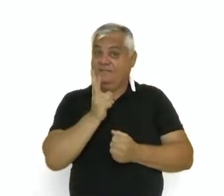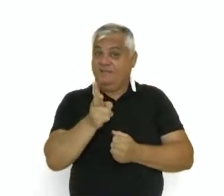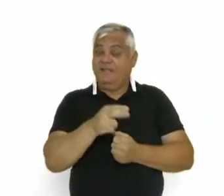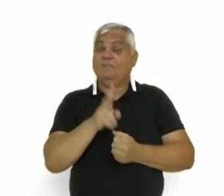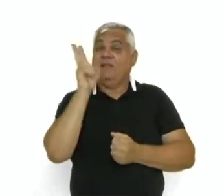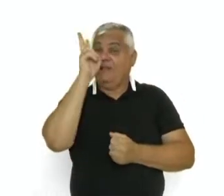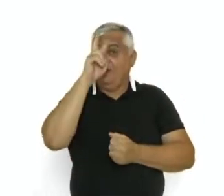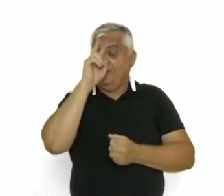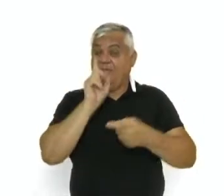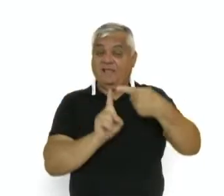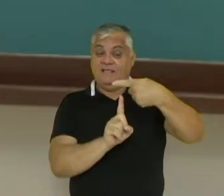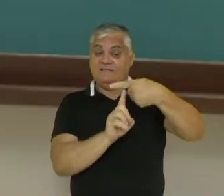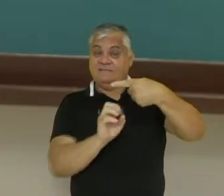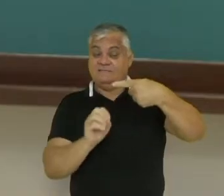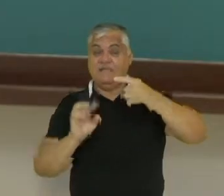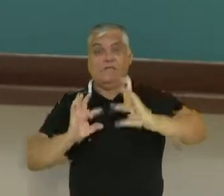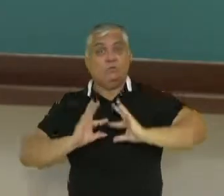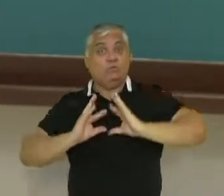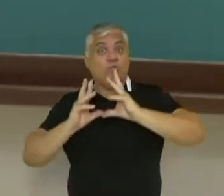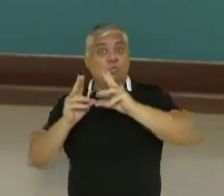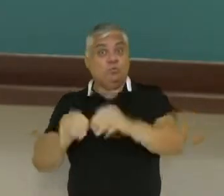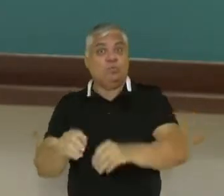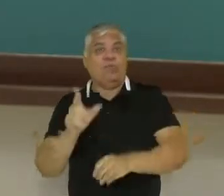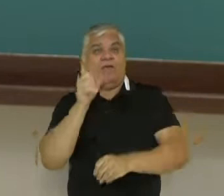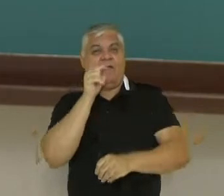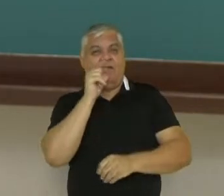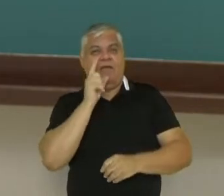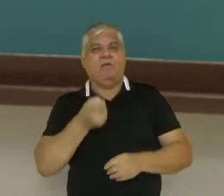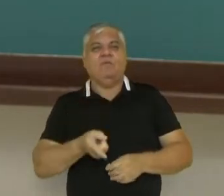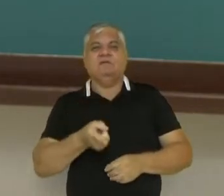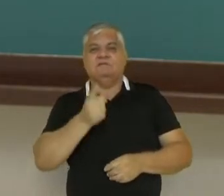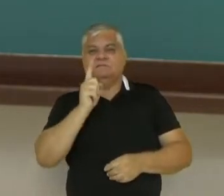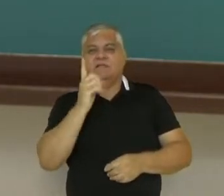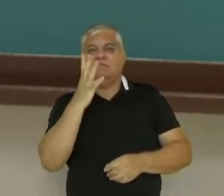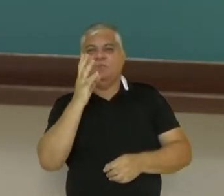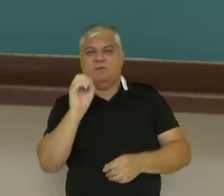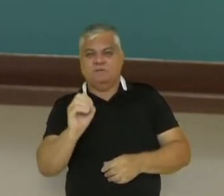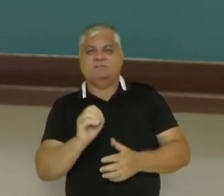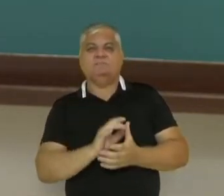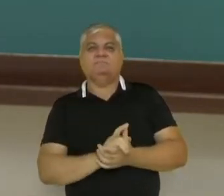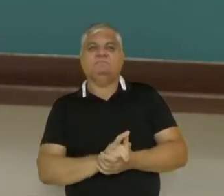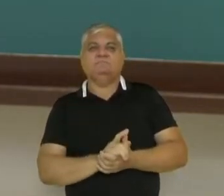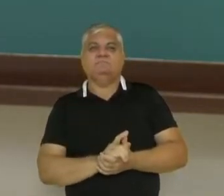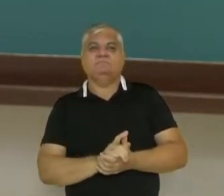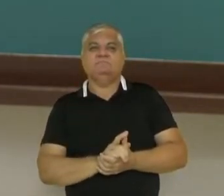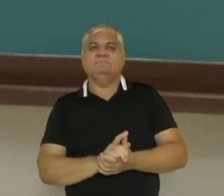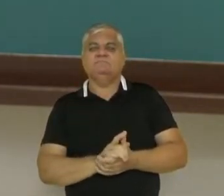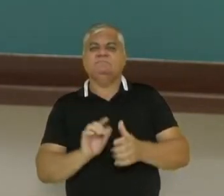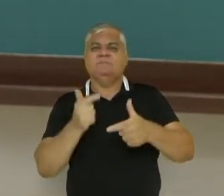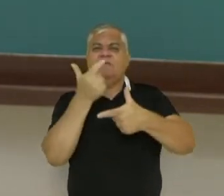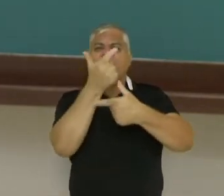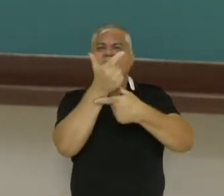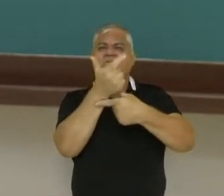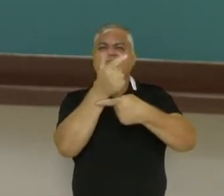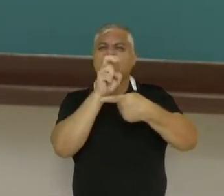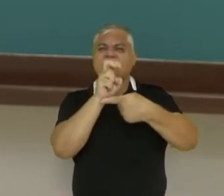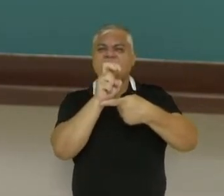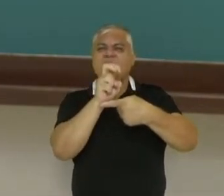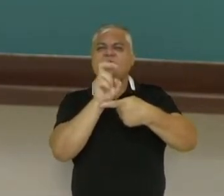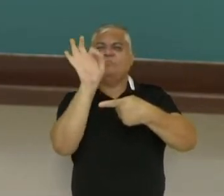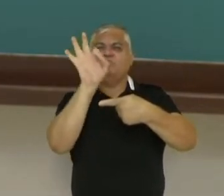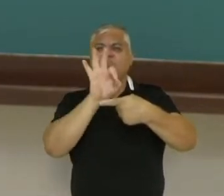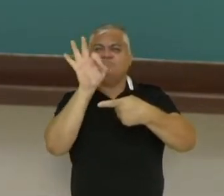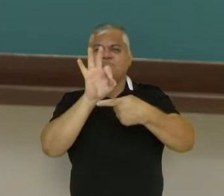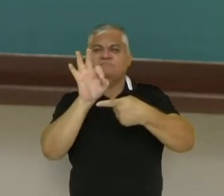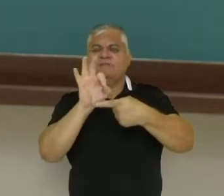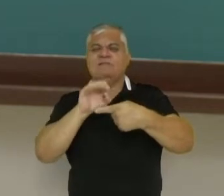novo, 100 é toda a água que eu gasto num dia, que nesse nosso caso aqui é 140. 25% eu gasto com